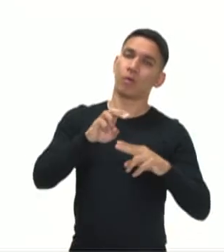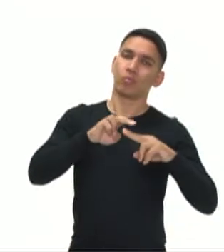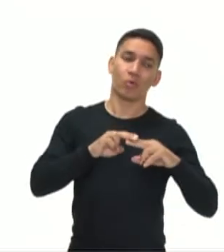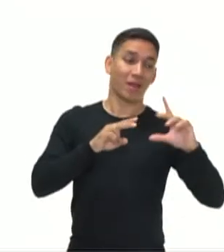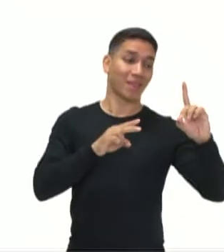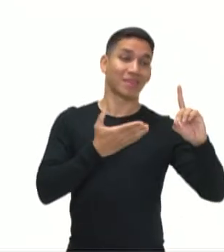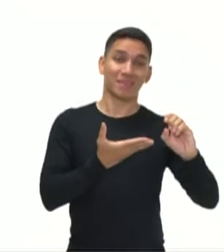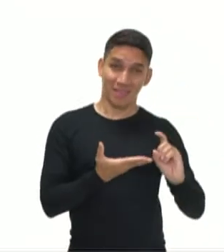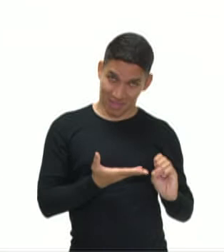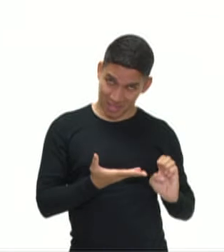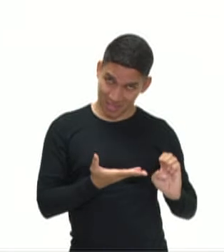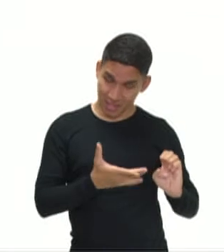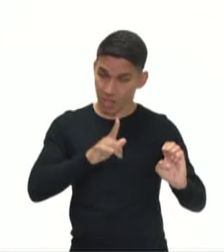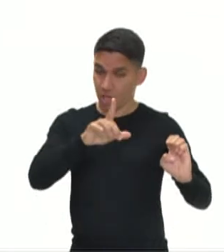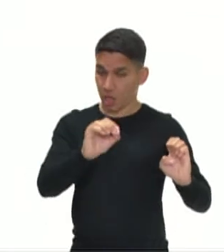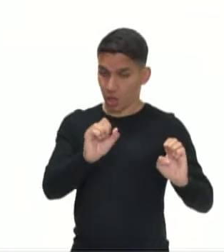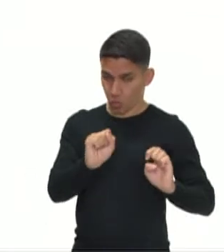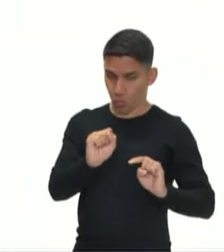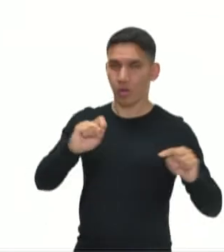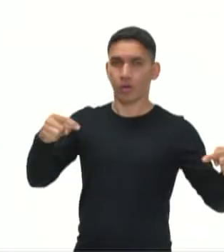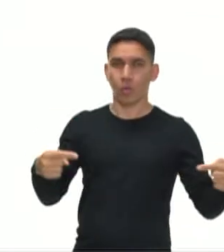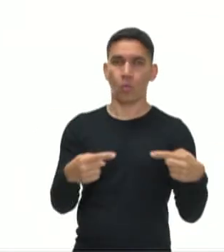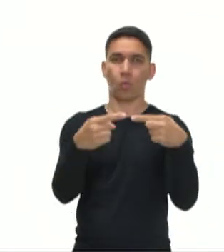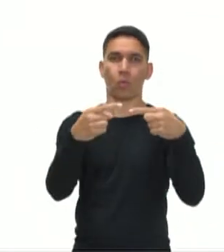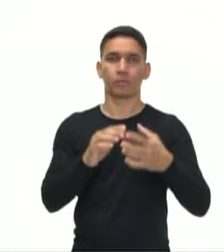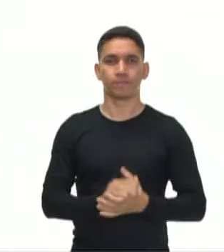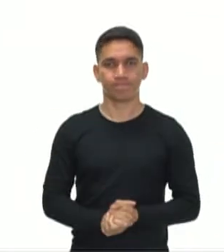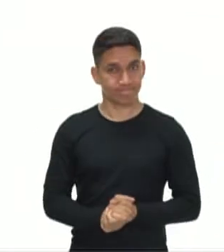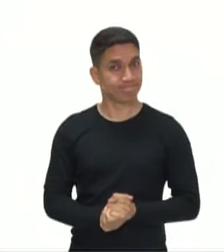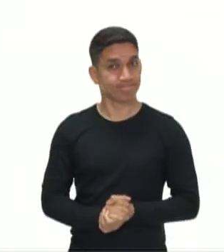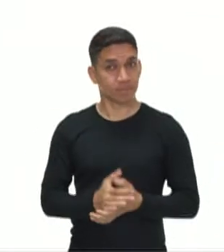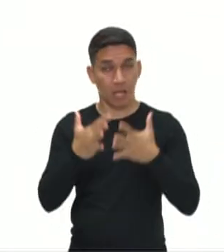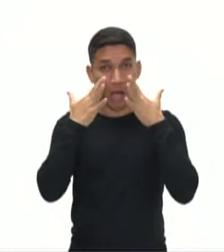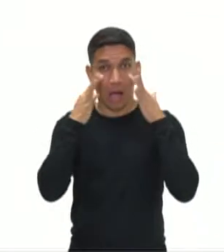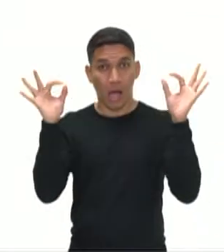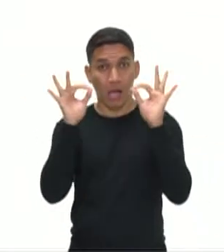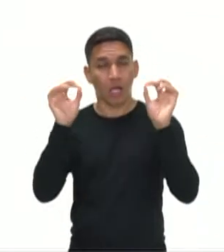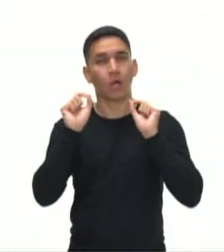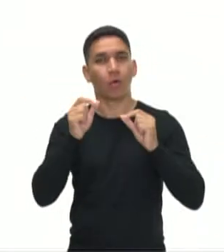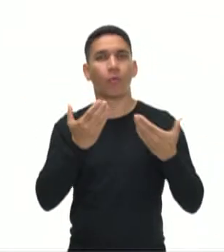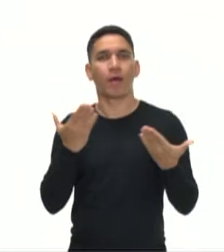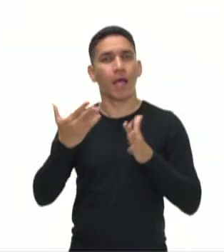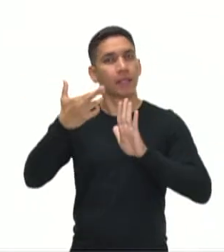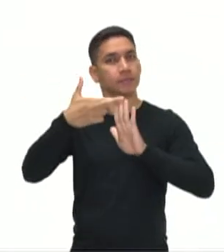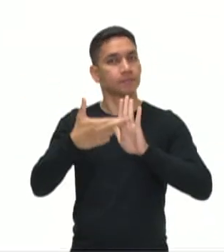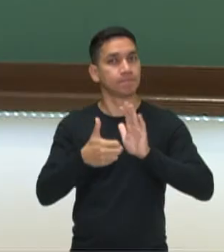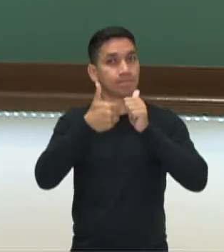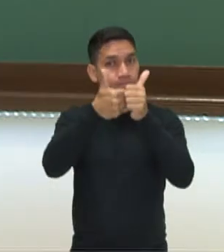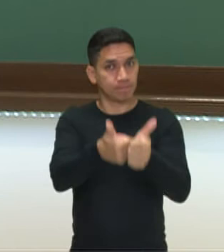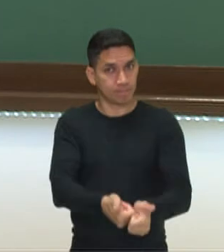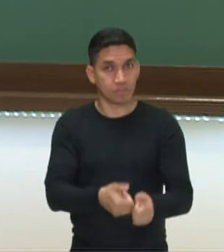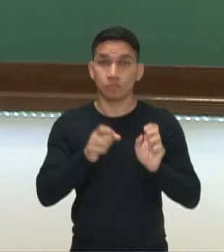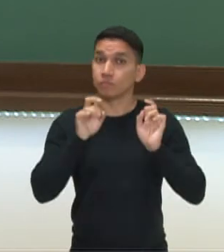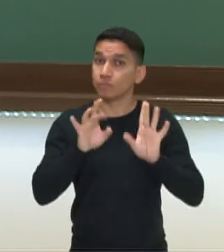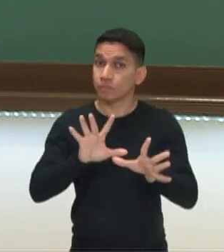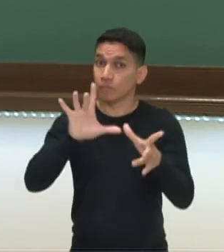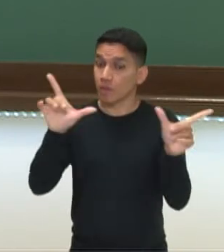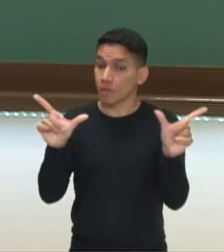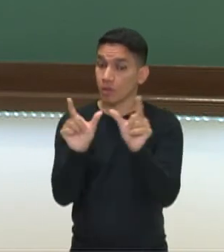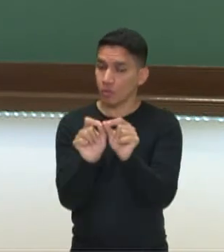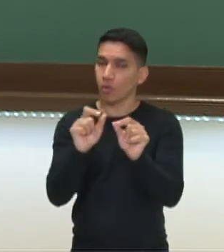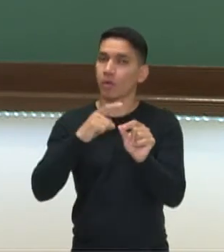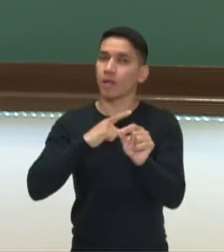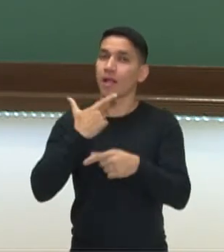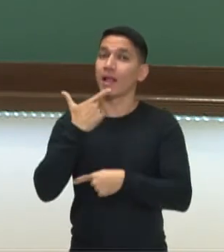de los planetas. Uma combinação. Atentando-se, então, justamente para essa regrinha. Somente há a contração